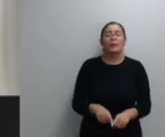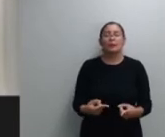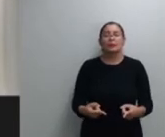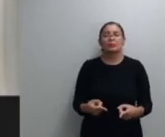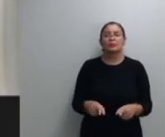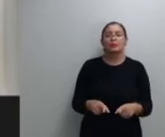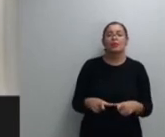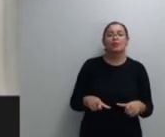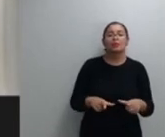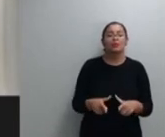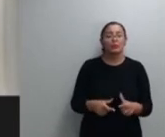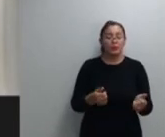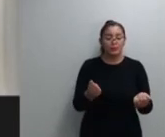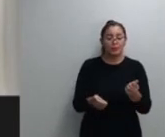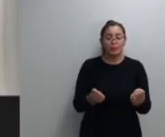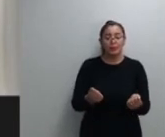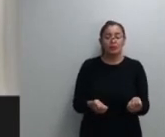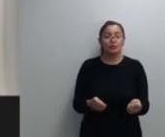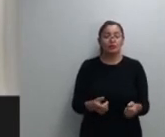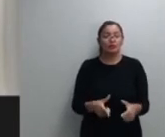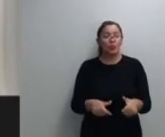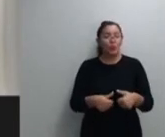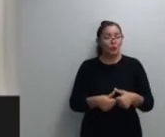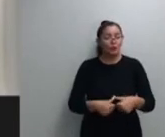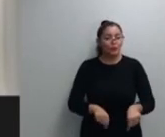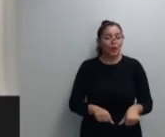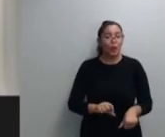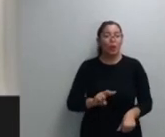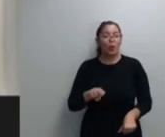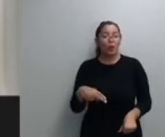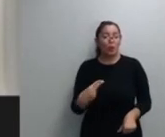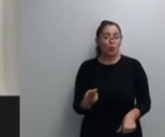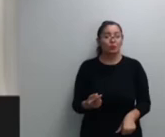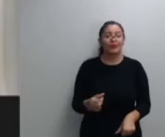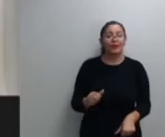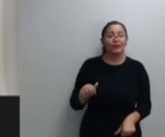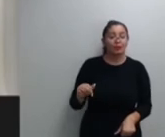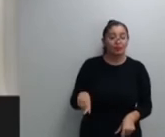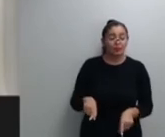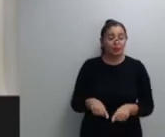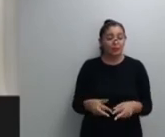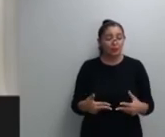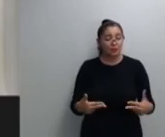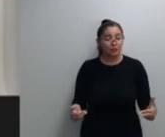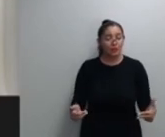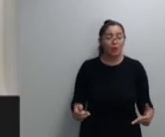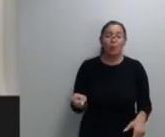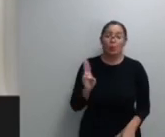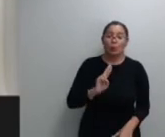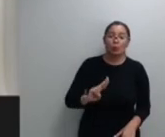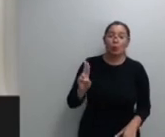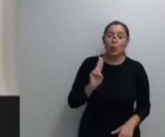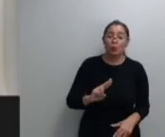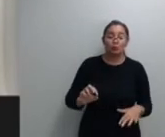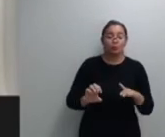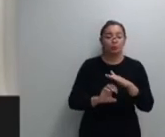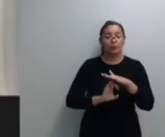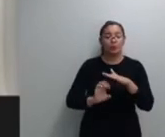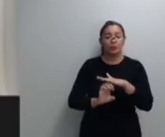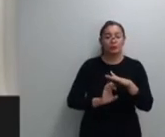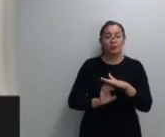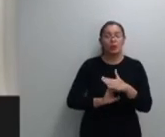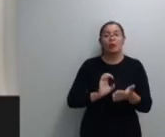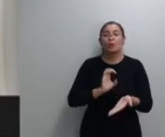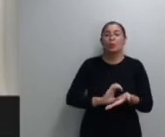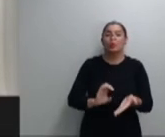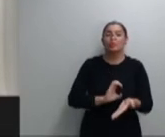veículo ou da máquina no poder e no uso da empresa que fruiu o direito ao crédito. Portanto,